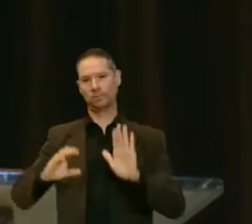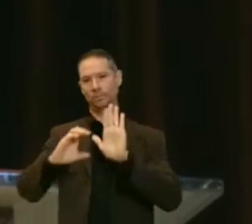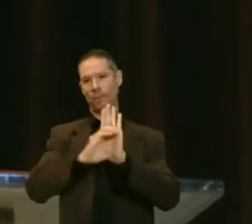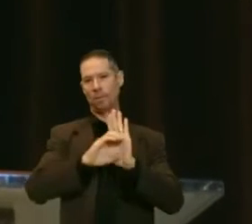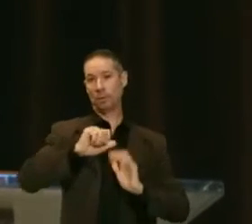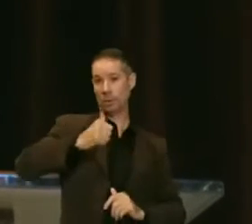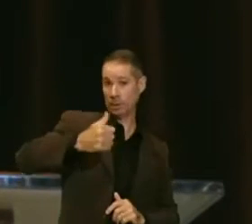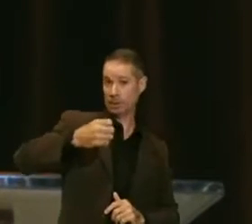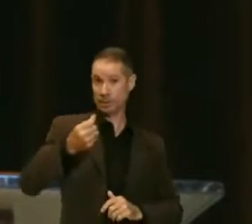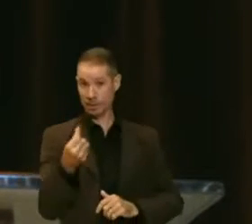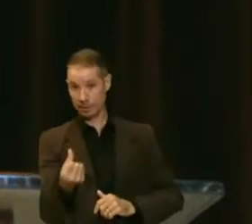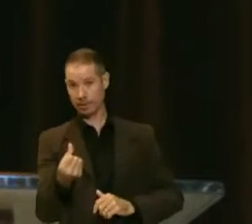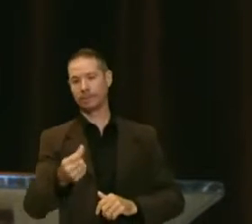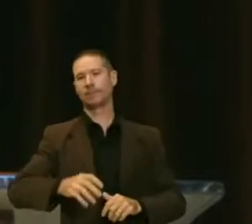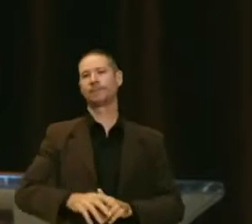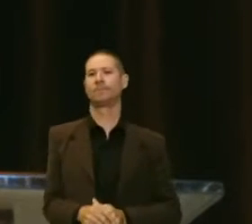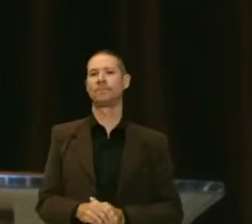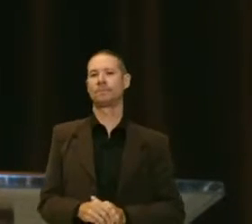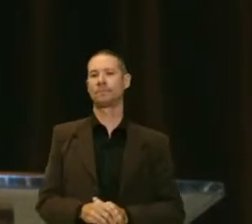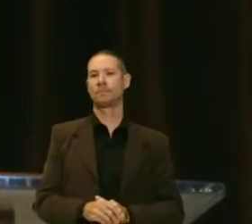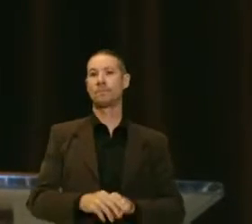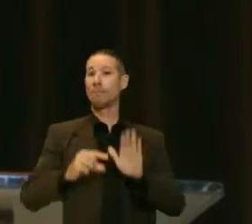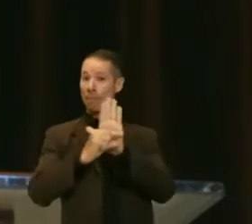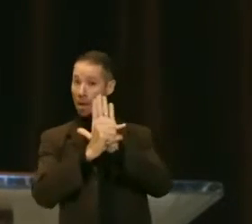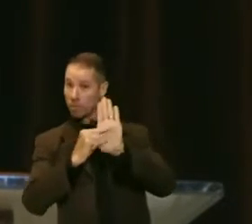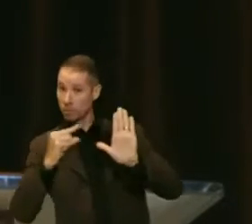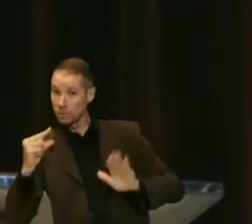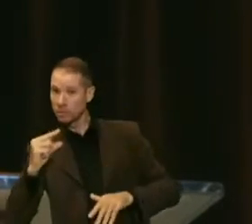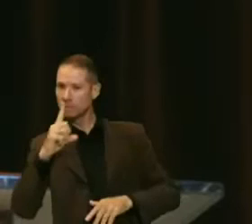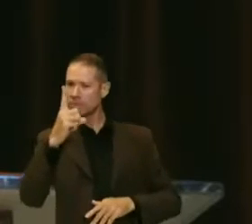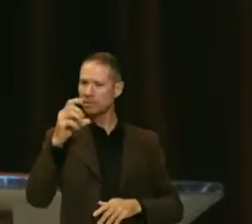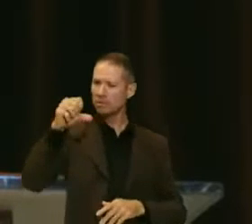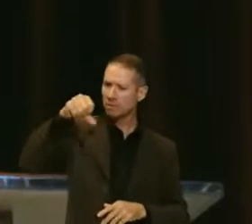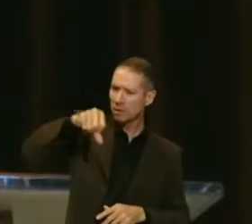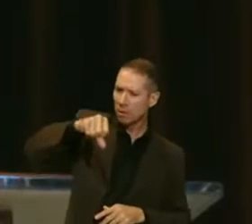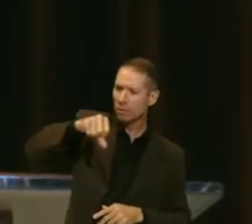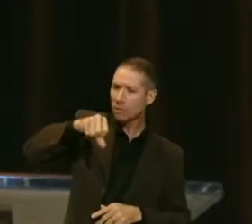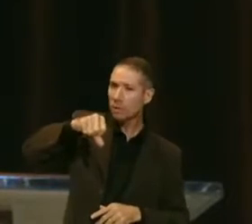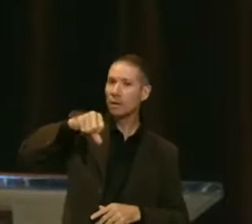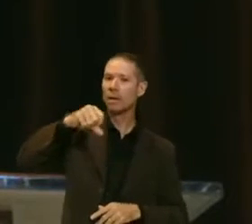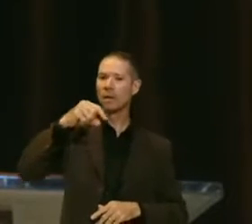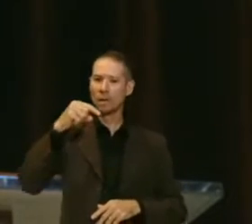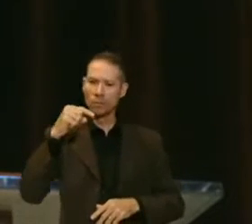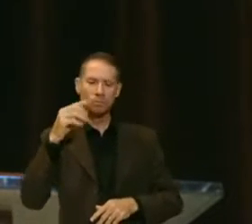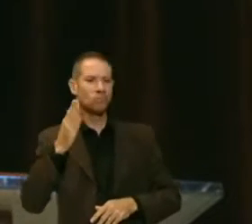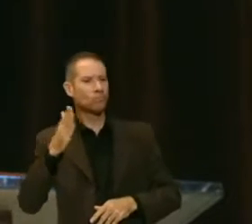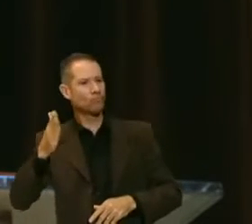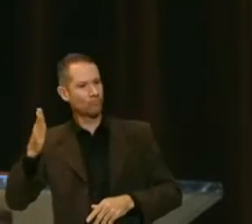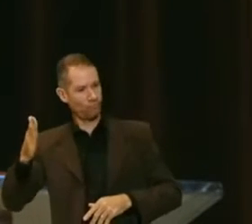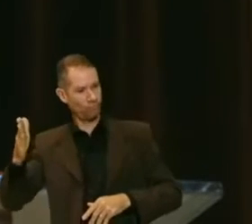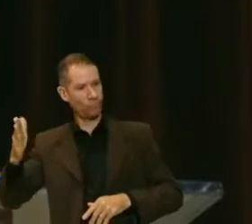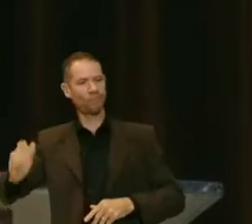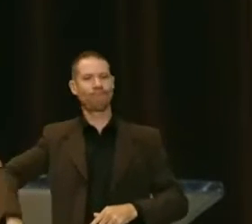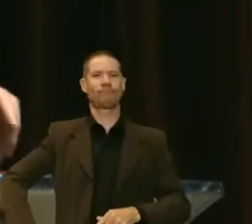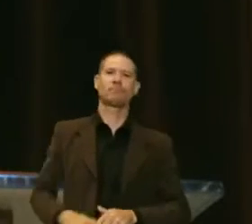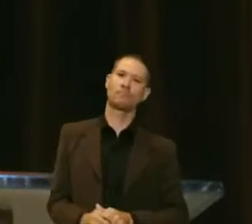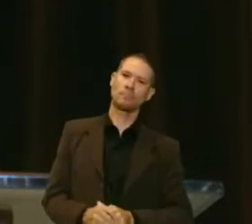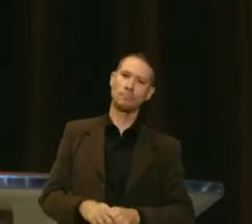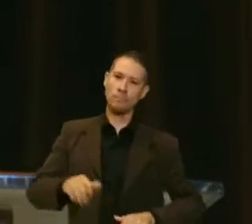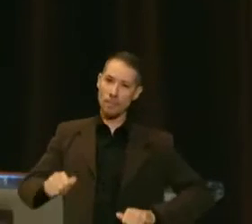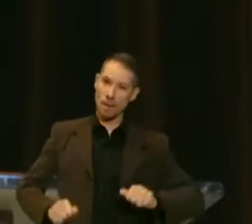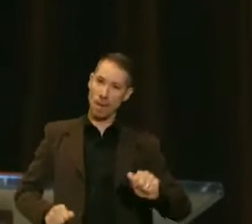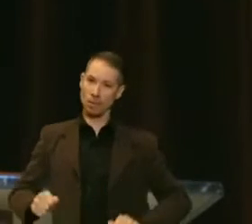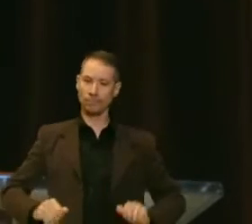capítulo 16, versículo 19 em diante.